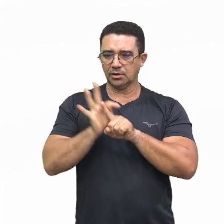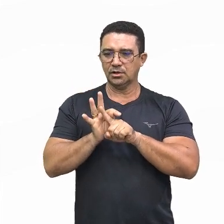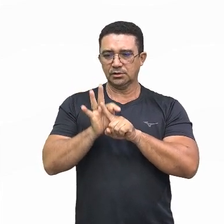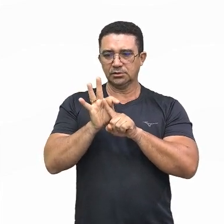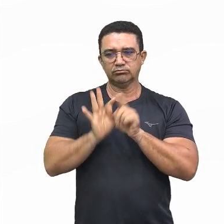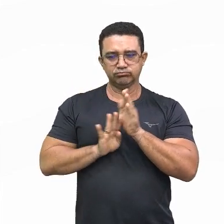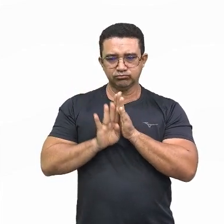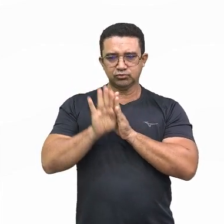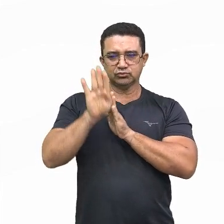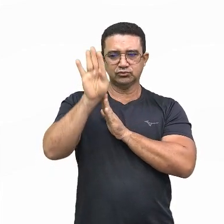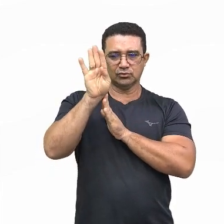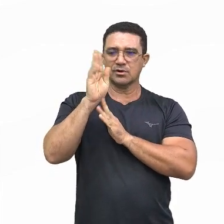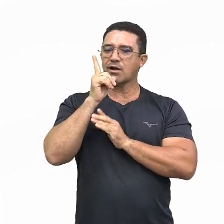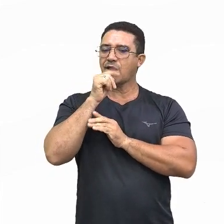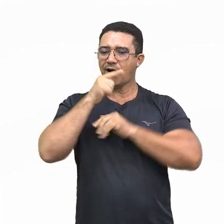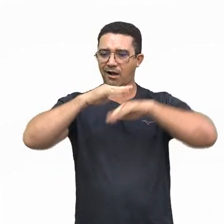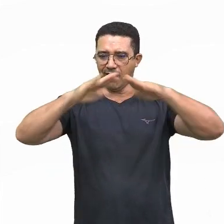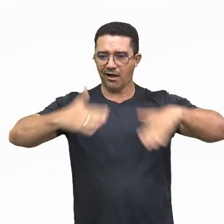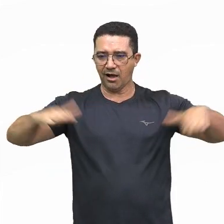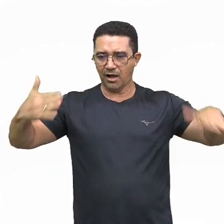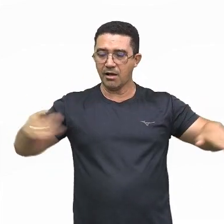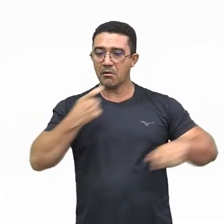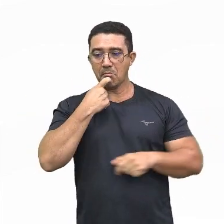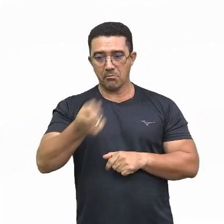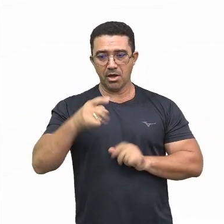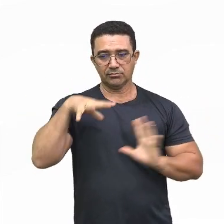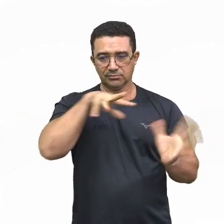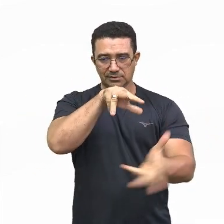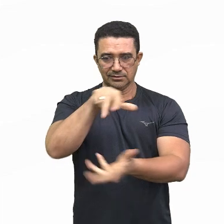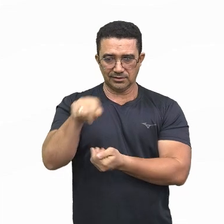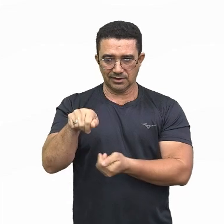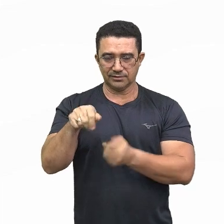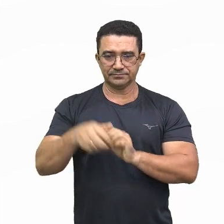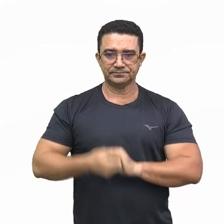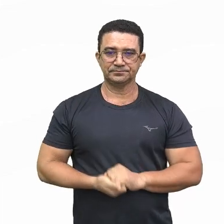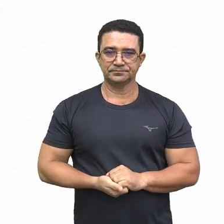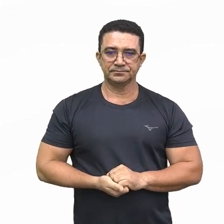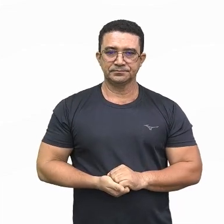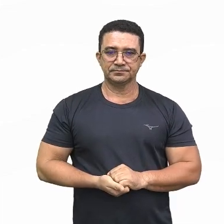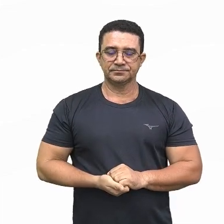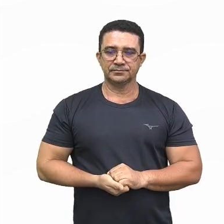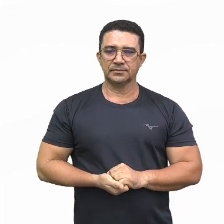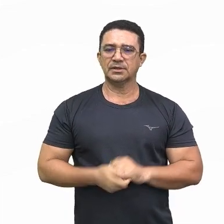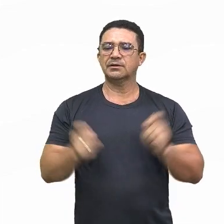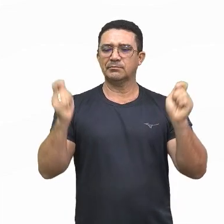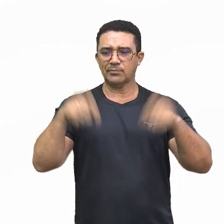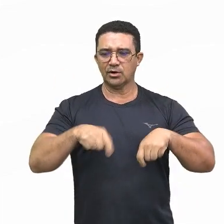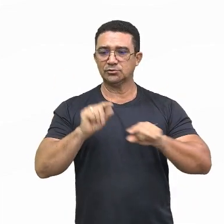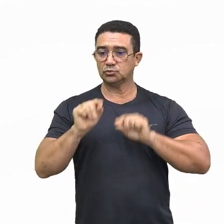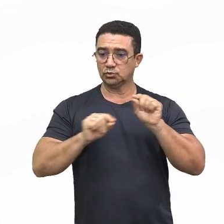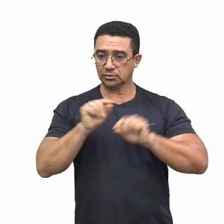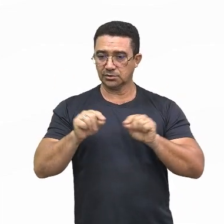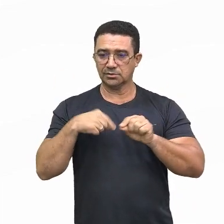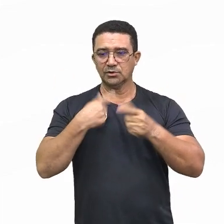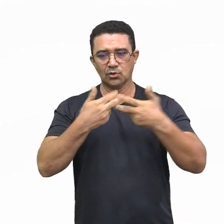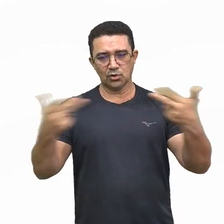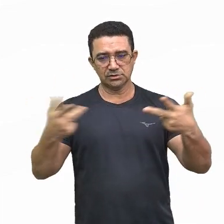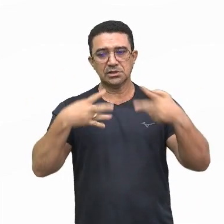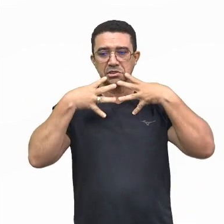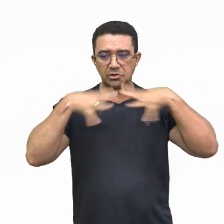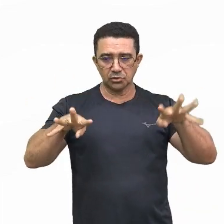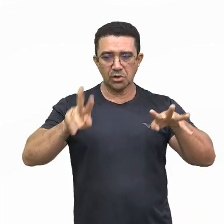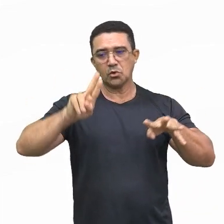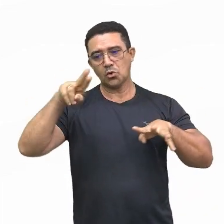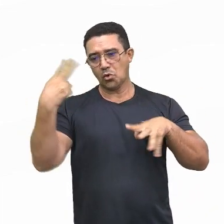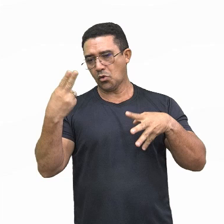e da camada de ar próxima à superfície da Terra, que pode ser consequência de causas naturais e